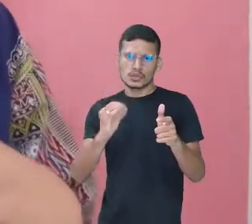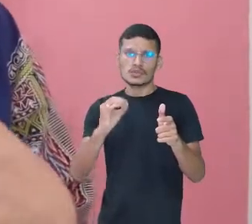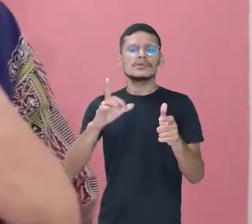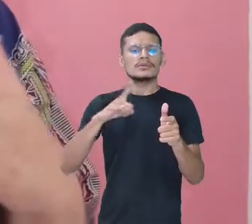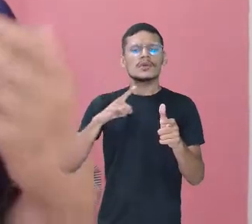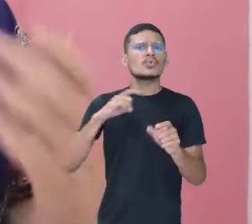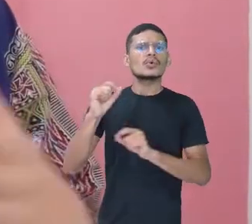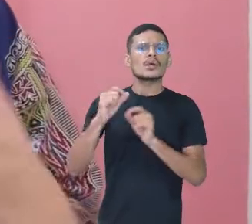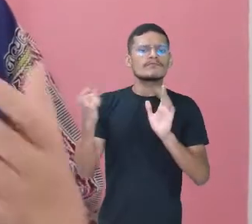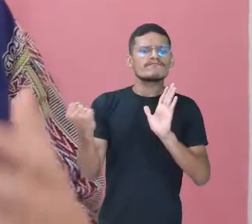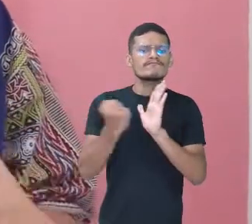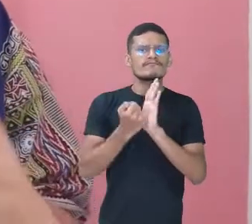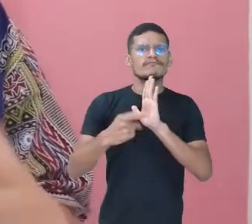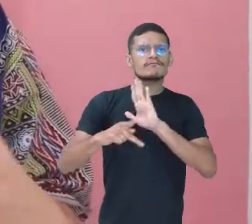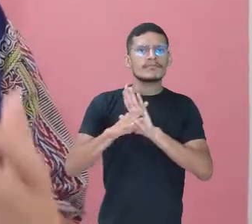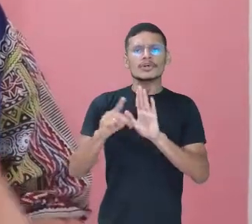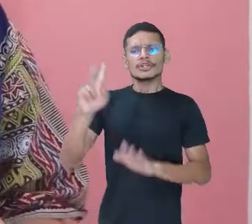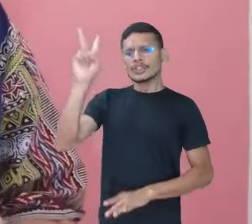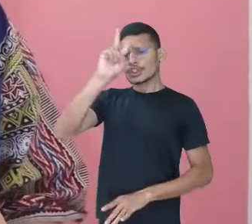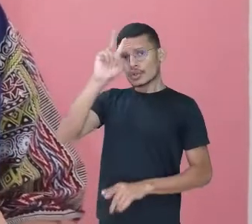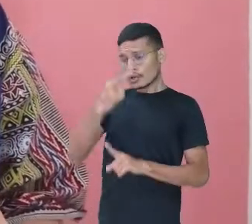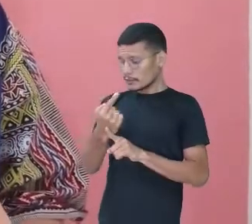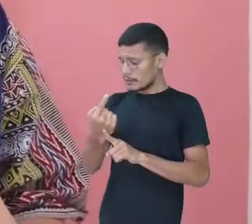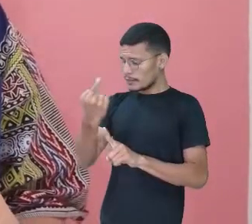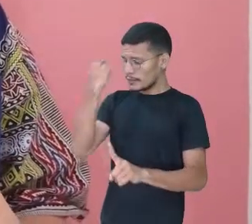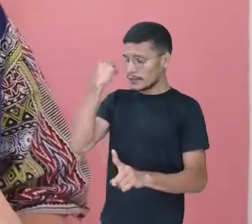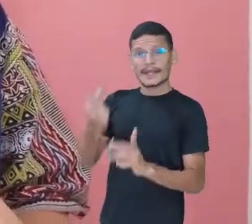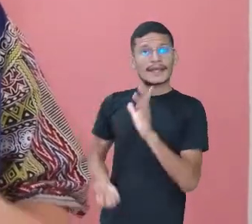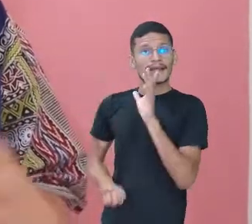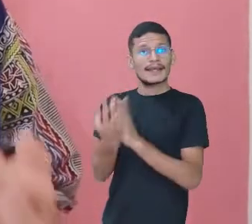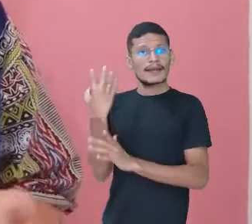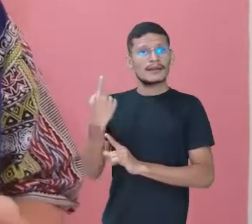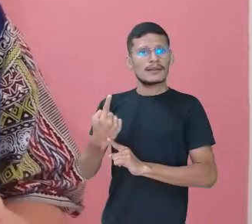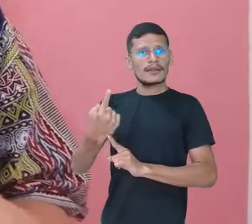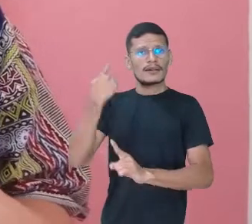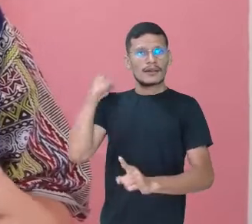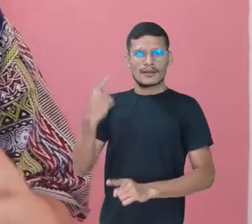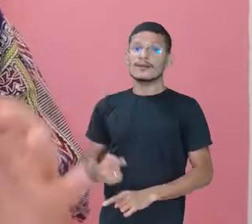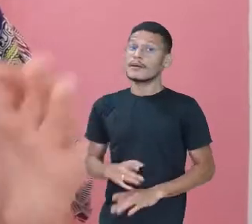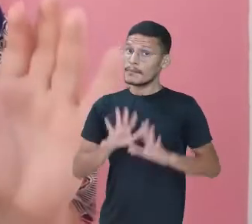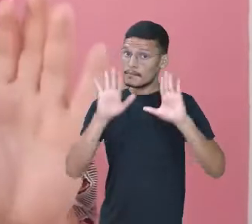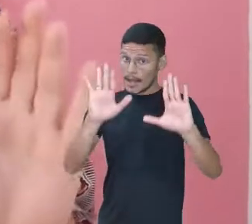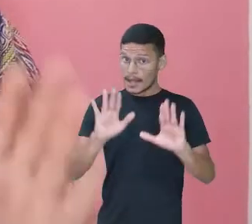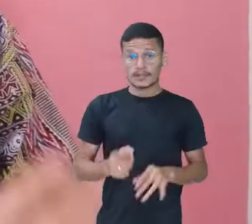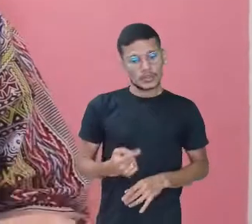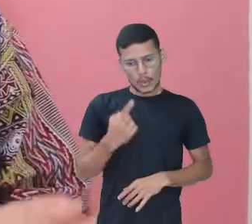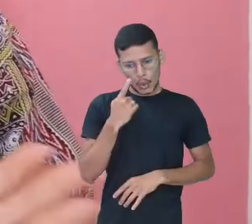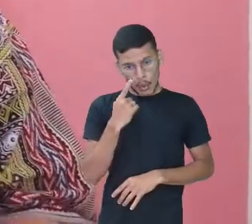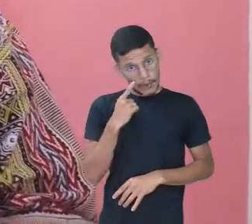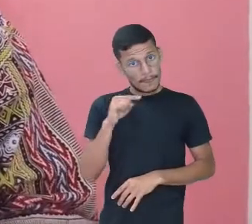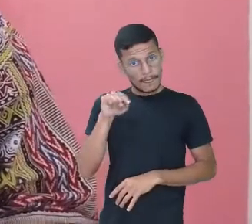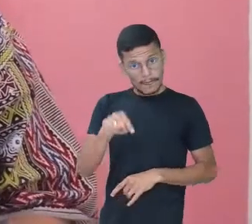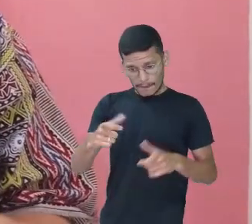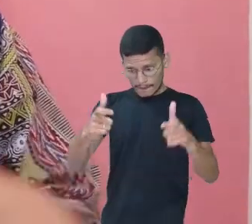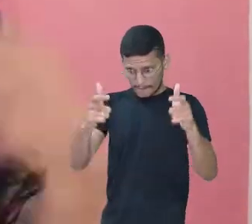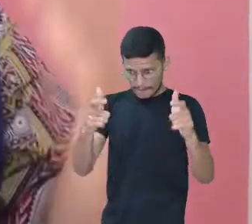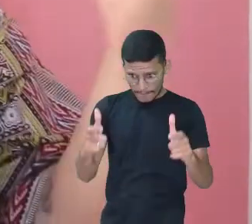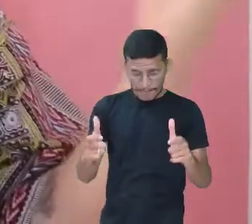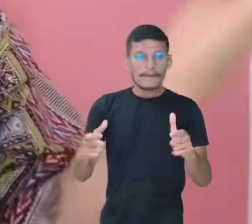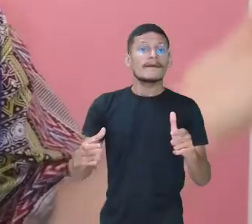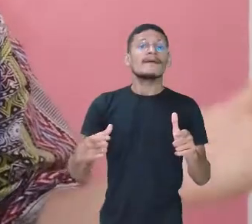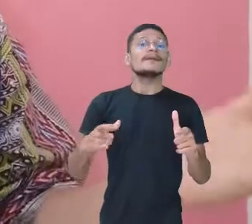a partir de histórias que foram construídas. Nesse processo, o Pátio do